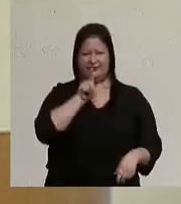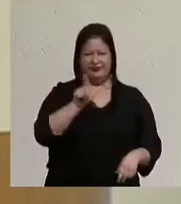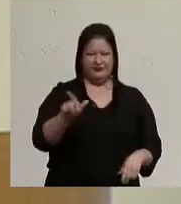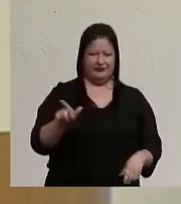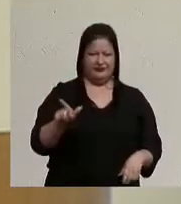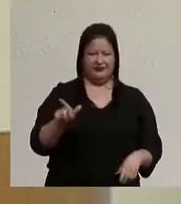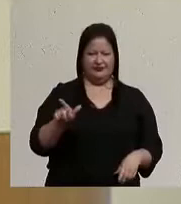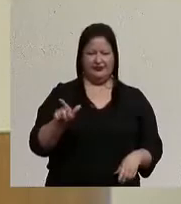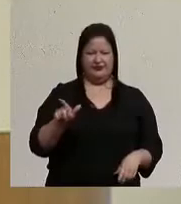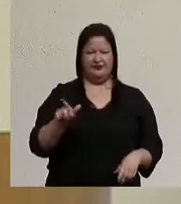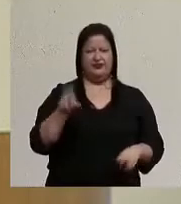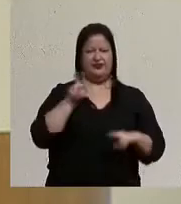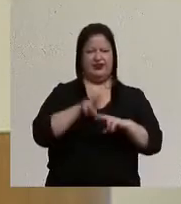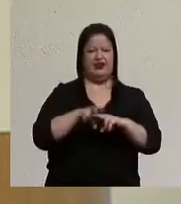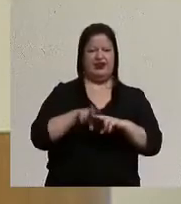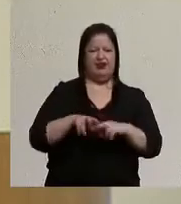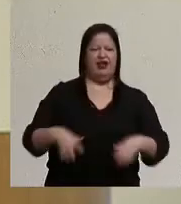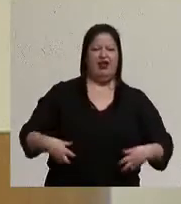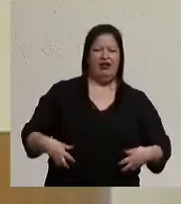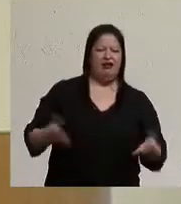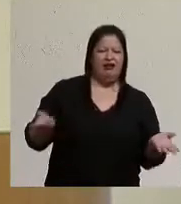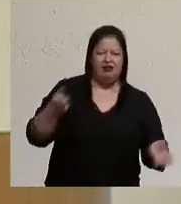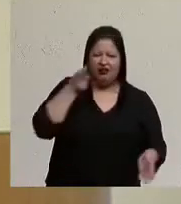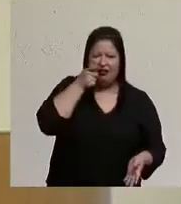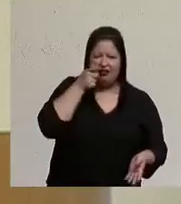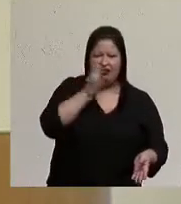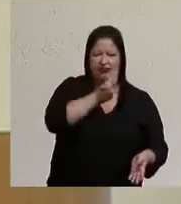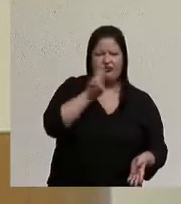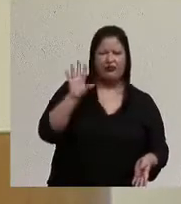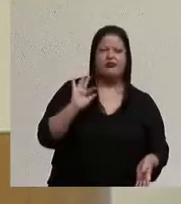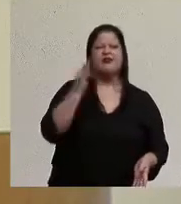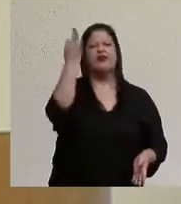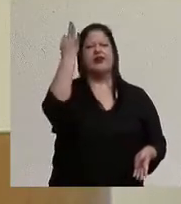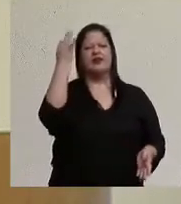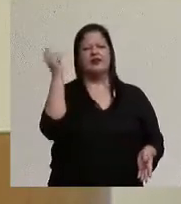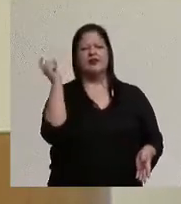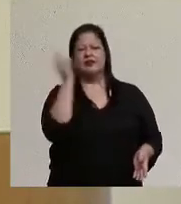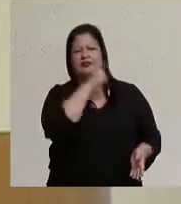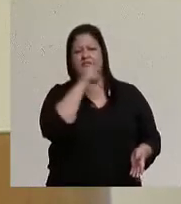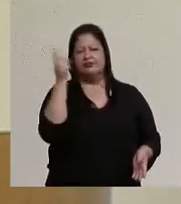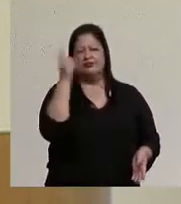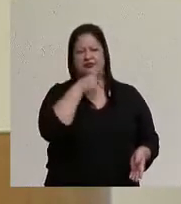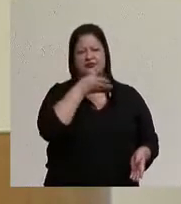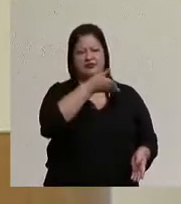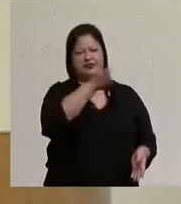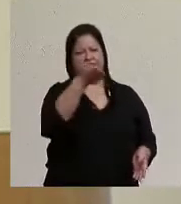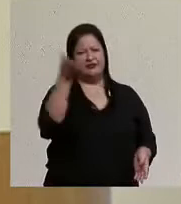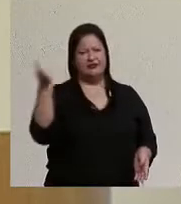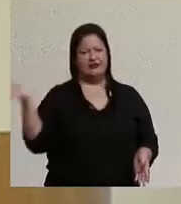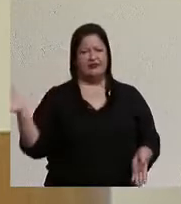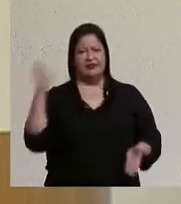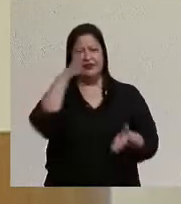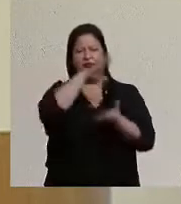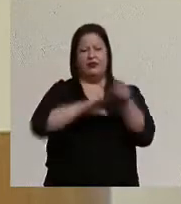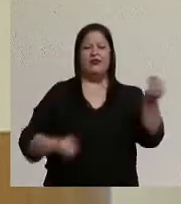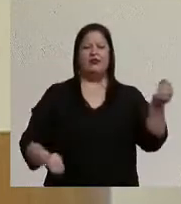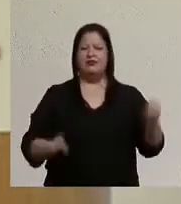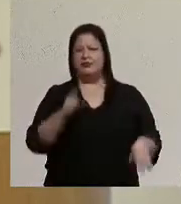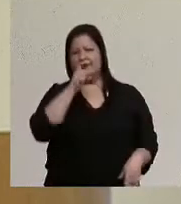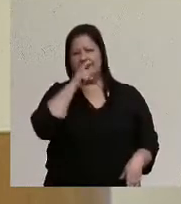não é sentando lá na janela e espalhando mentira na cidade Clone é o clone